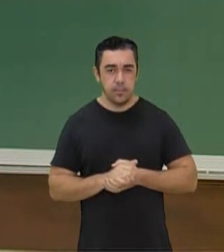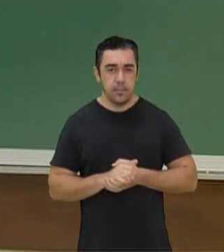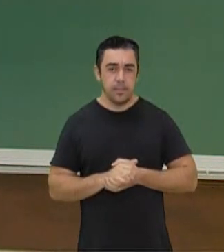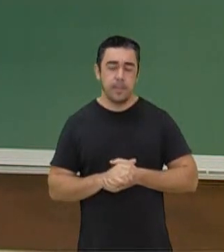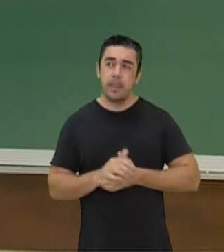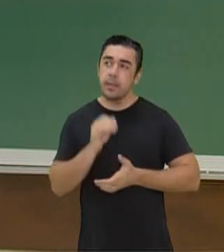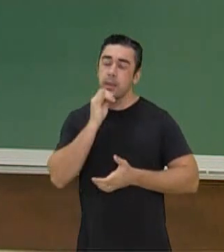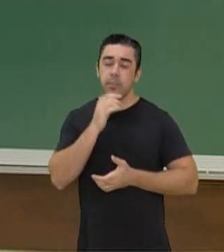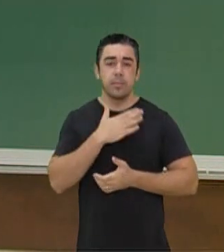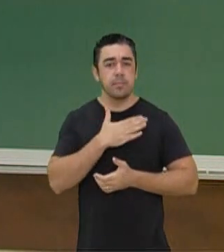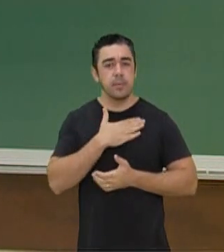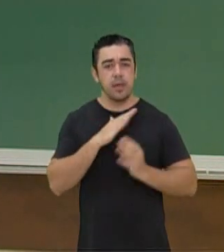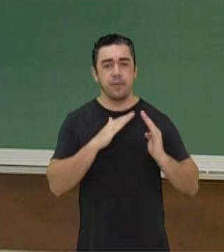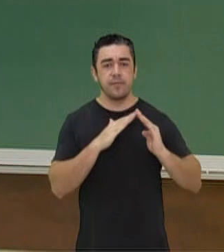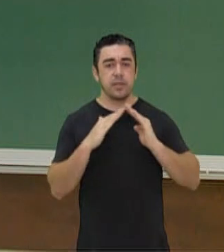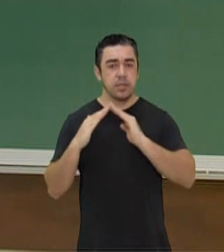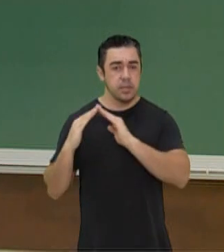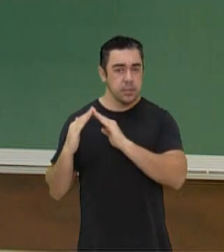a